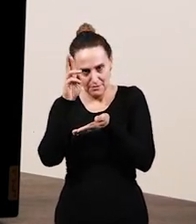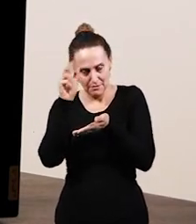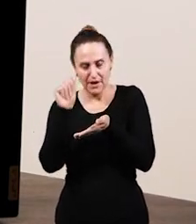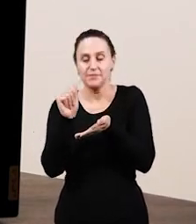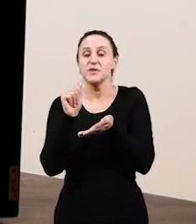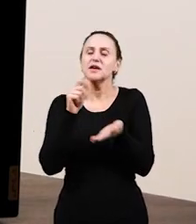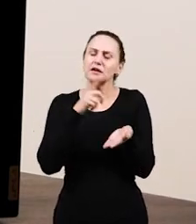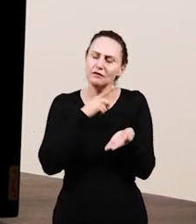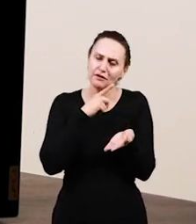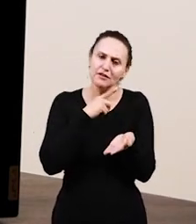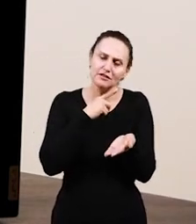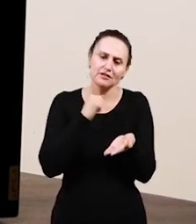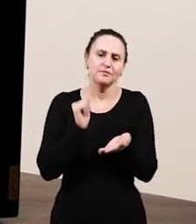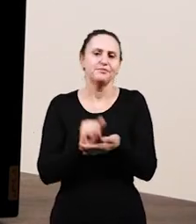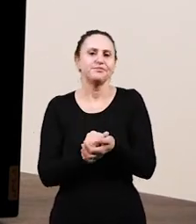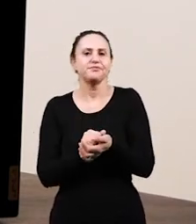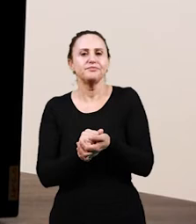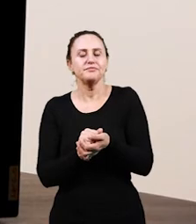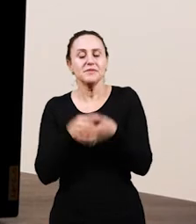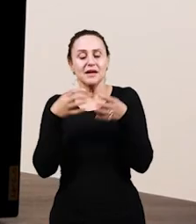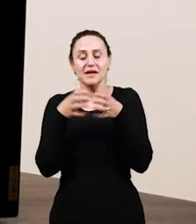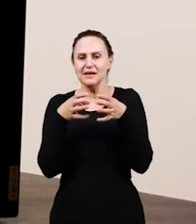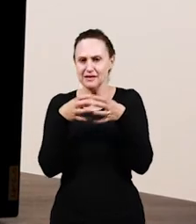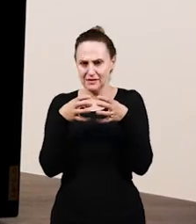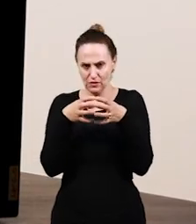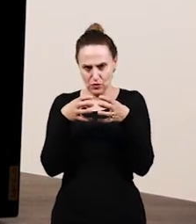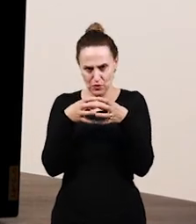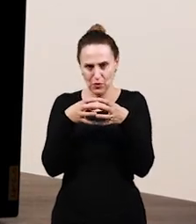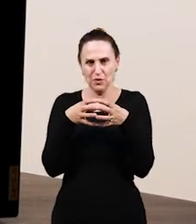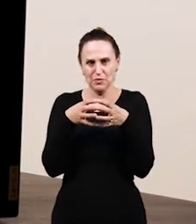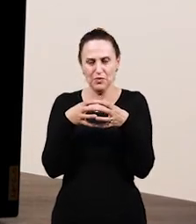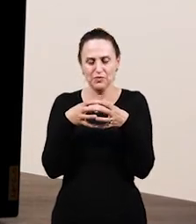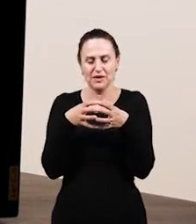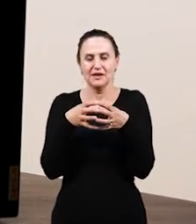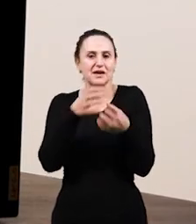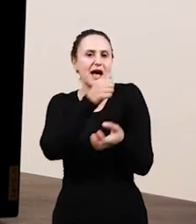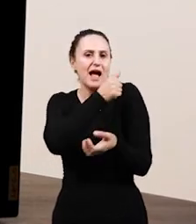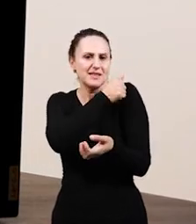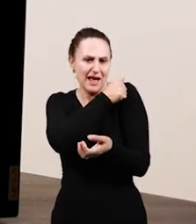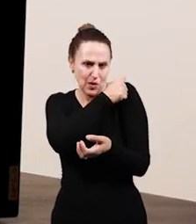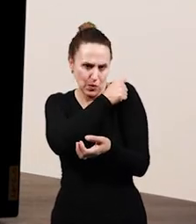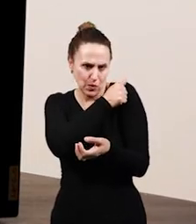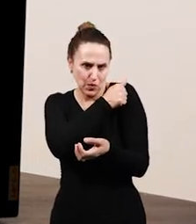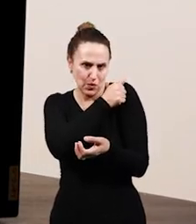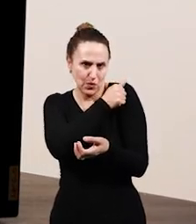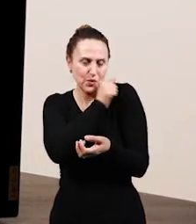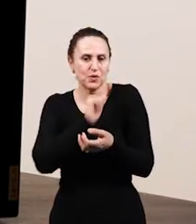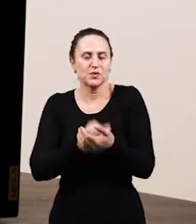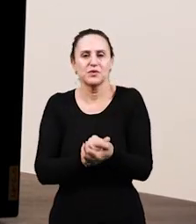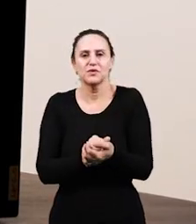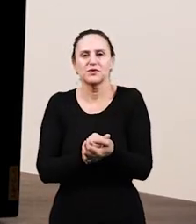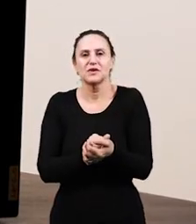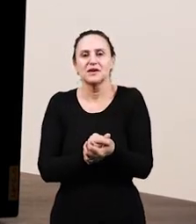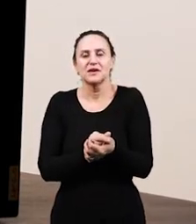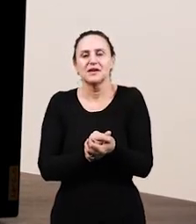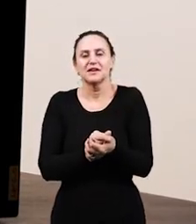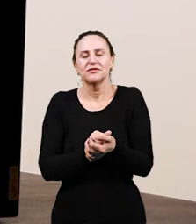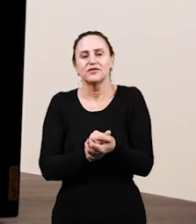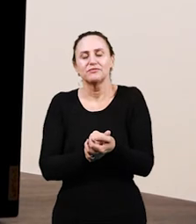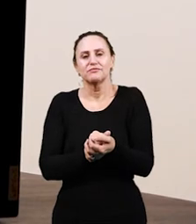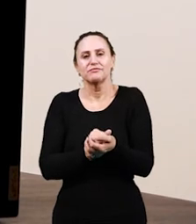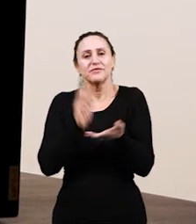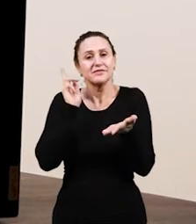se os autores se o baile Ou seja é eles foram alguns dos os ir ou se ele só